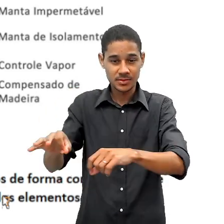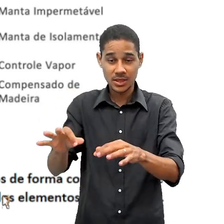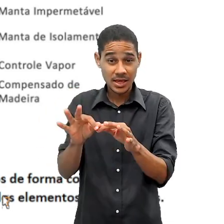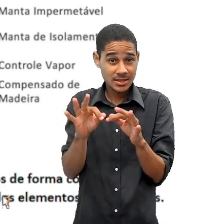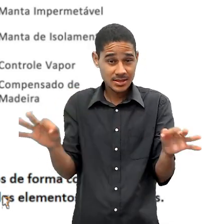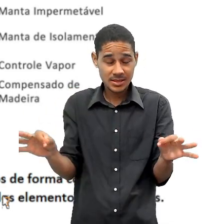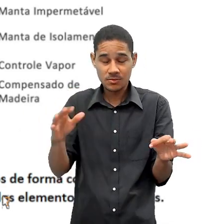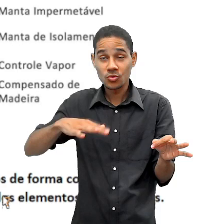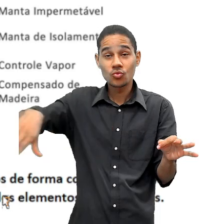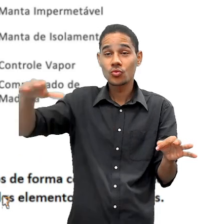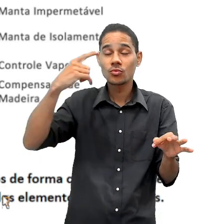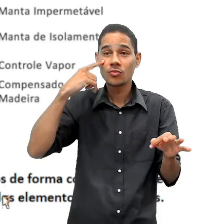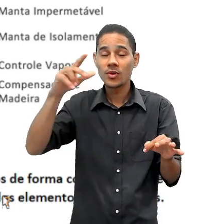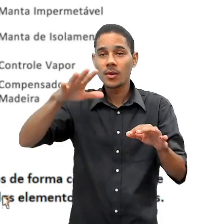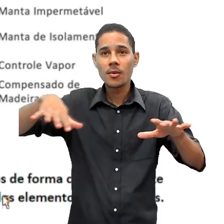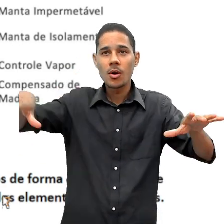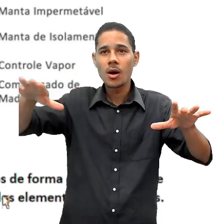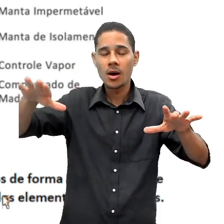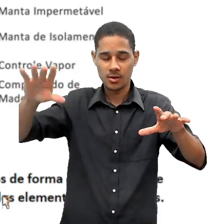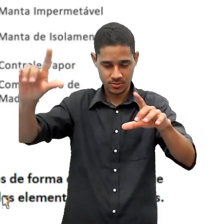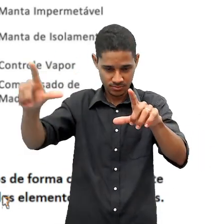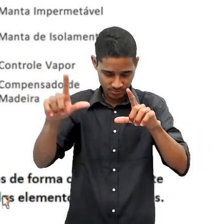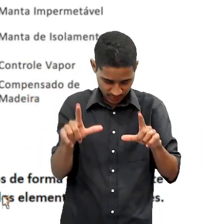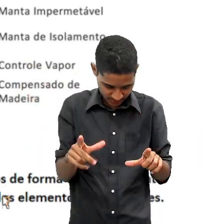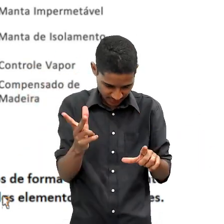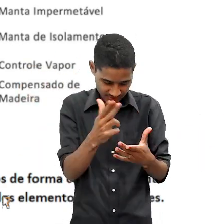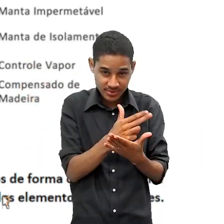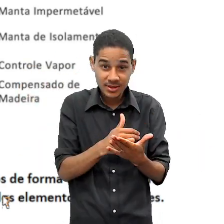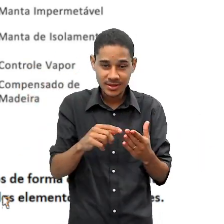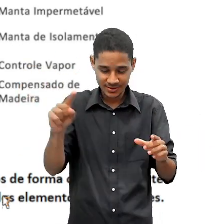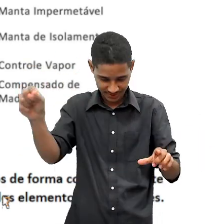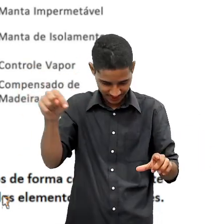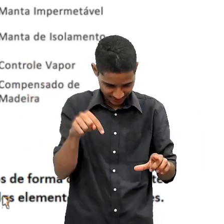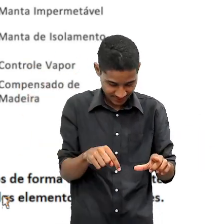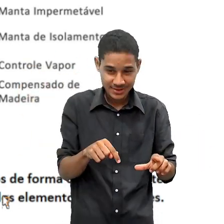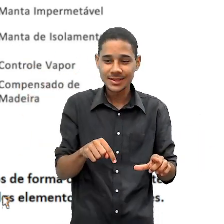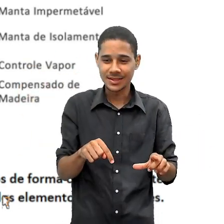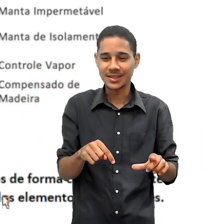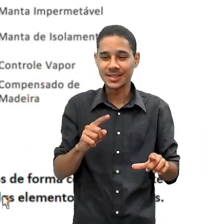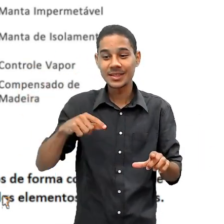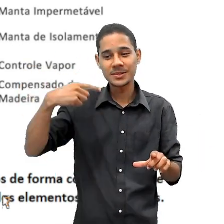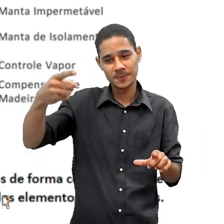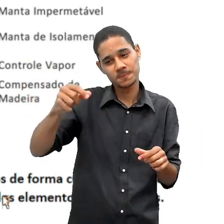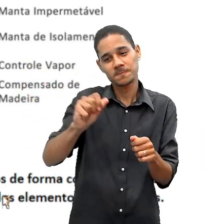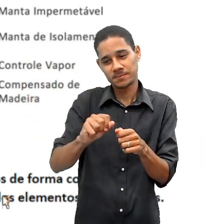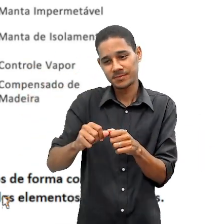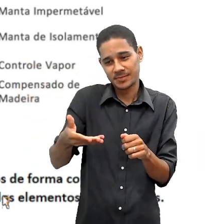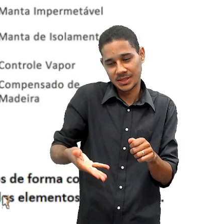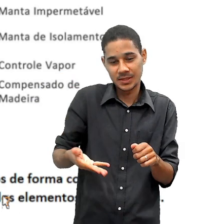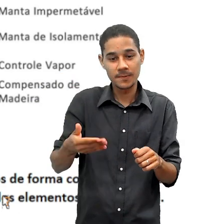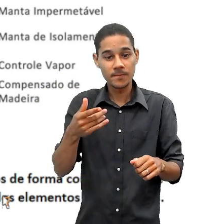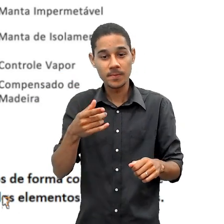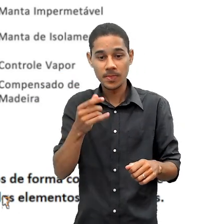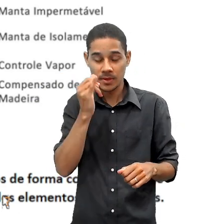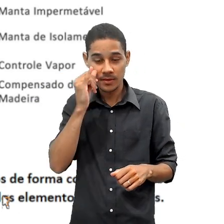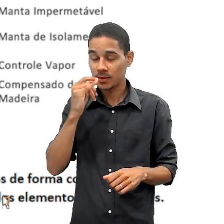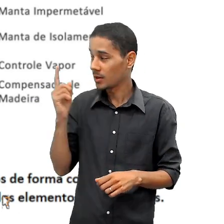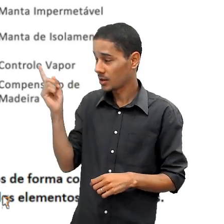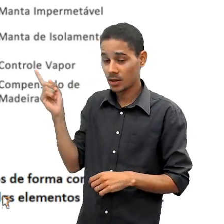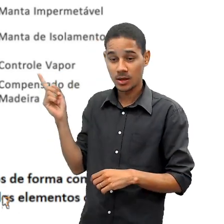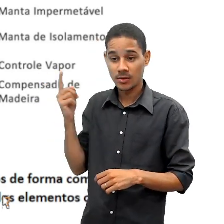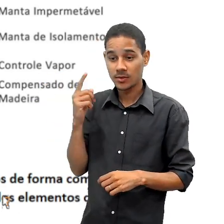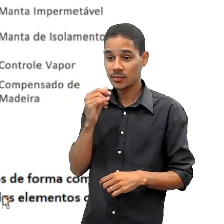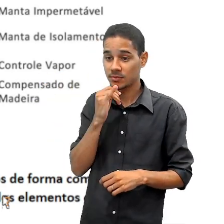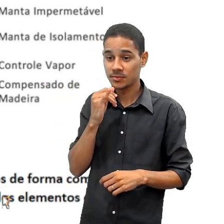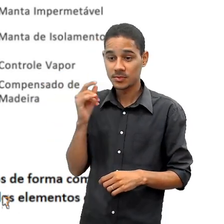ver o mundo, de você representar o mundo, para que ele possa ser executado. Então do lado esquerdo nós temos a porta executada, né, com